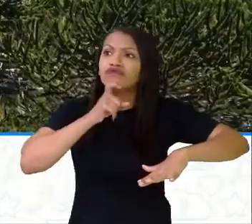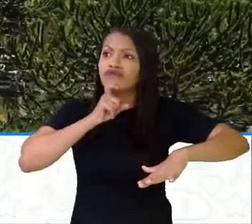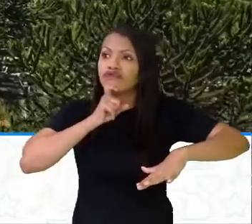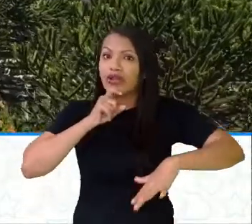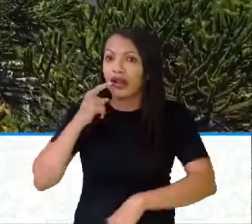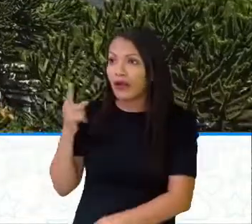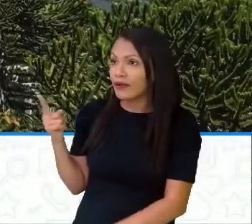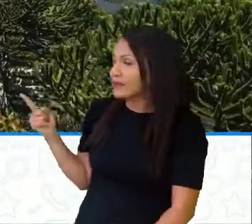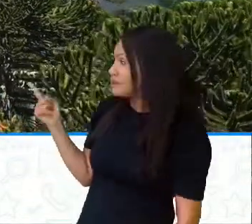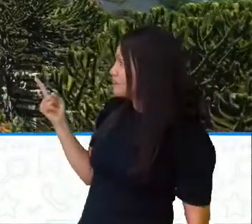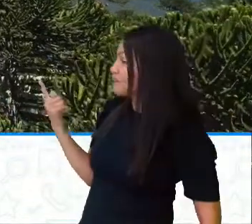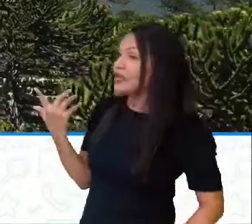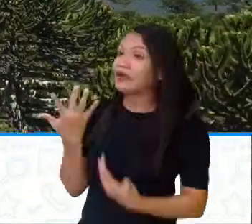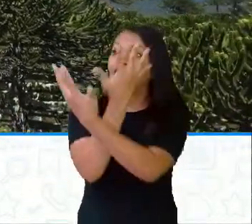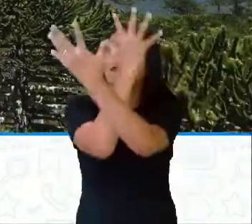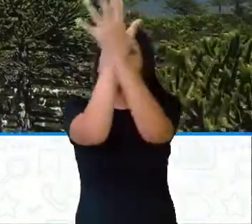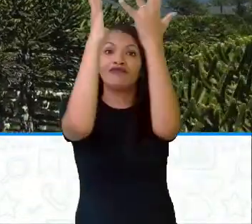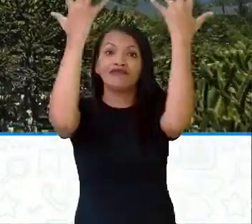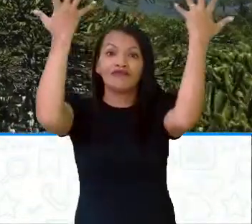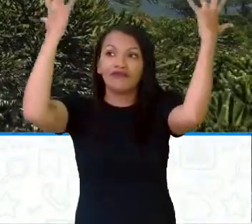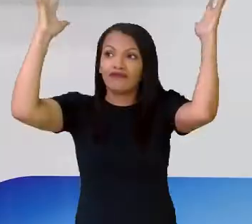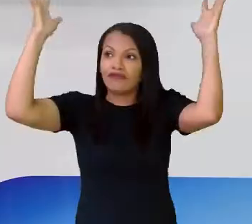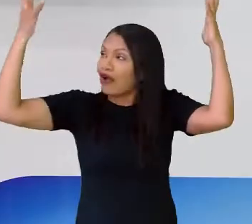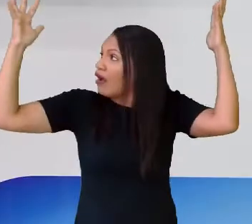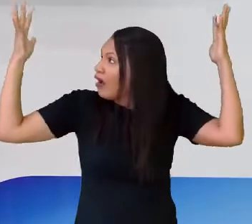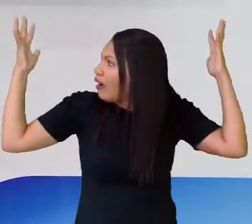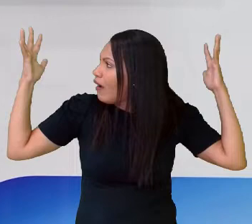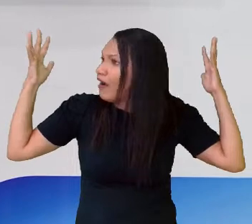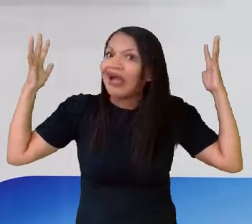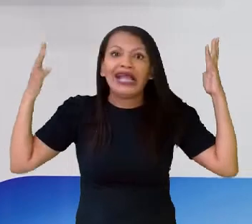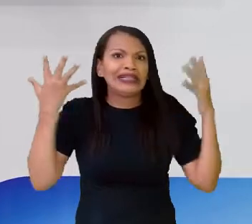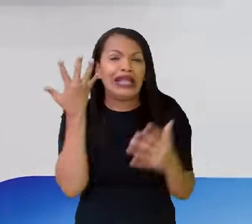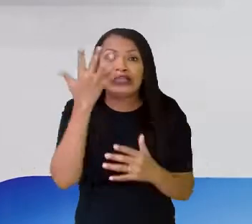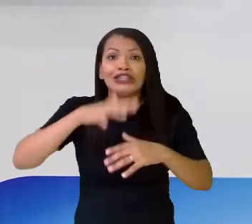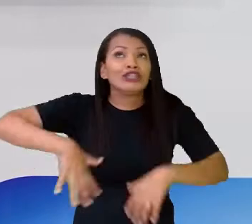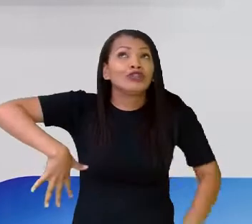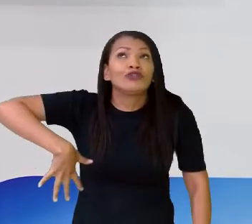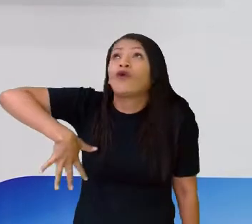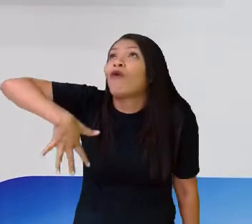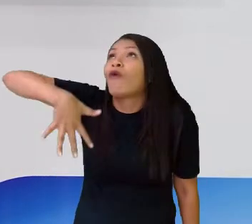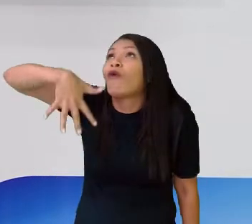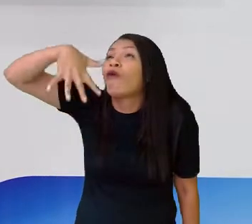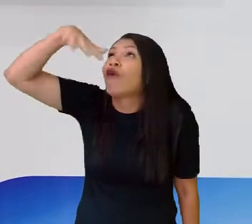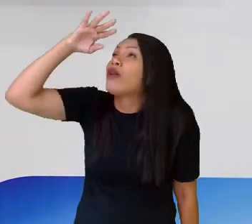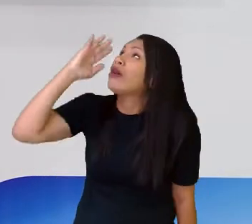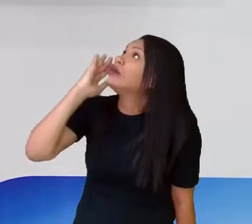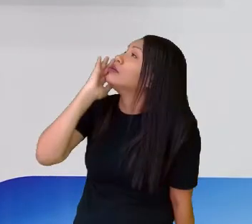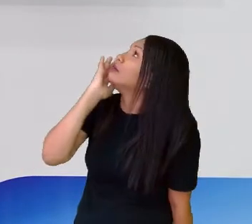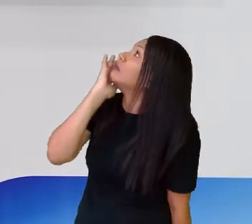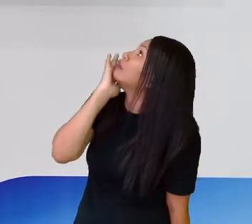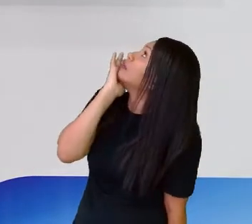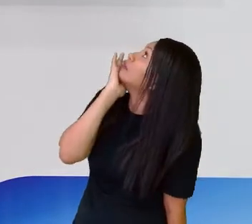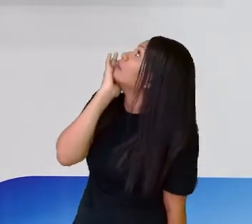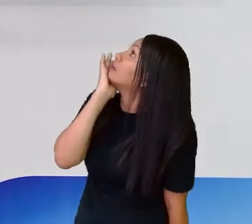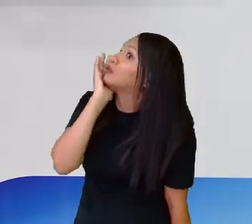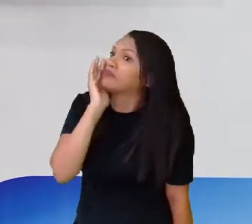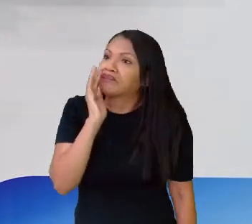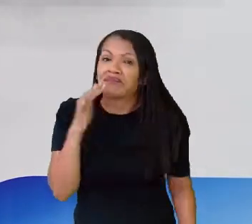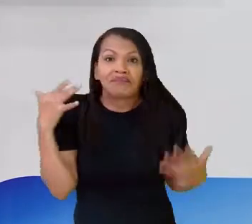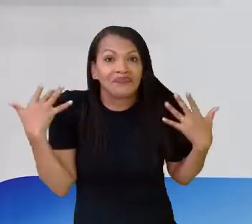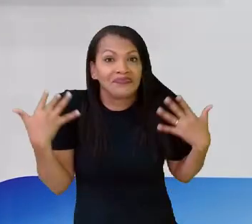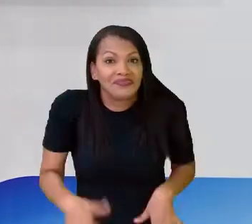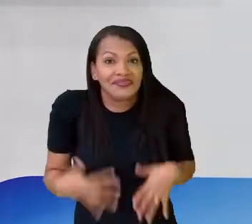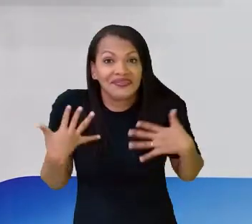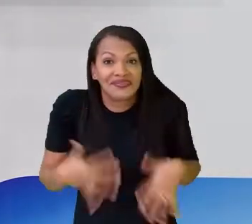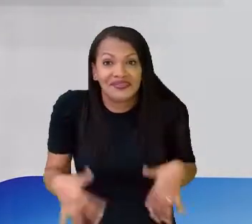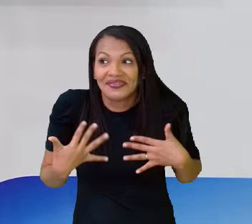araucárias, que é essa planta aqui, essa árvore aqui, enorme, gente. Ela é enorme, como a gente está vendo, né? E ela tem essa característica, ó, que ela